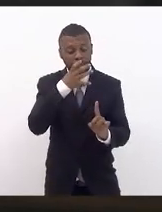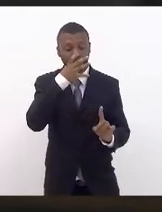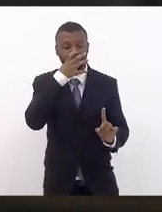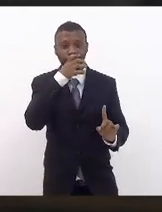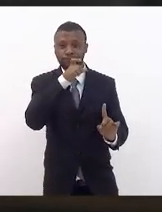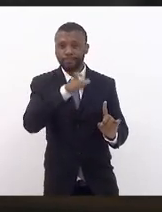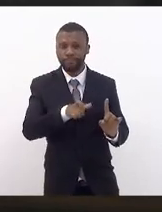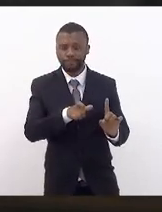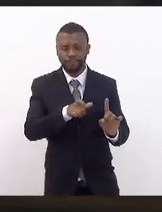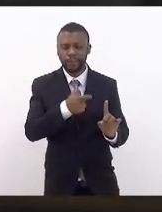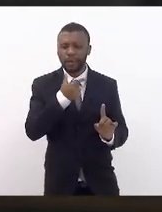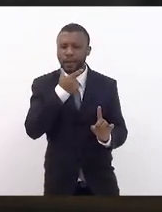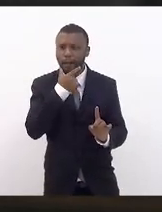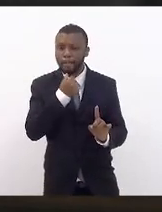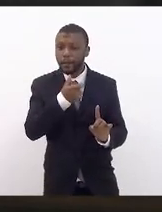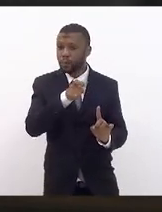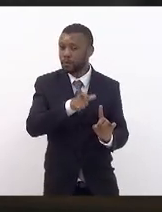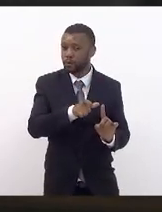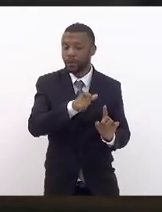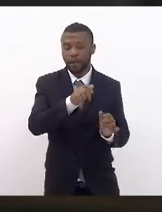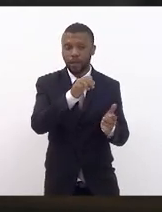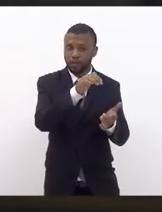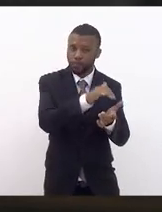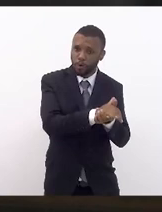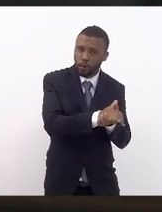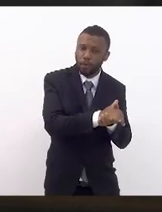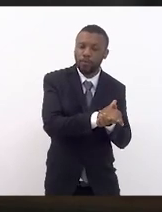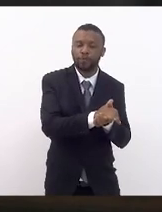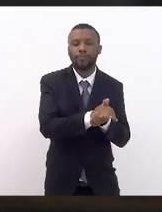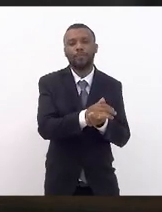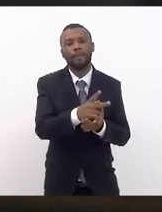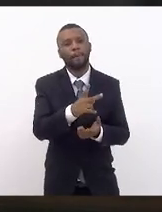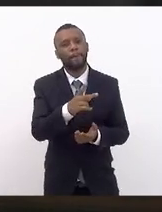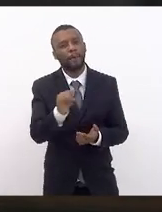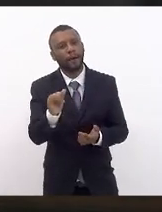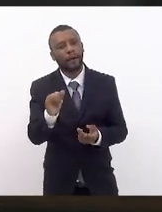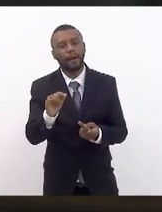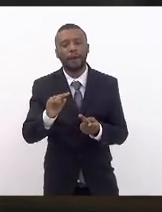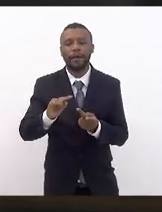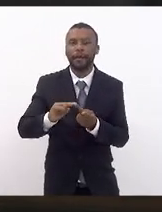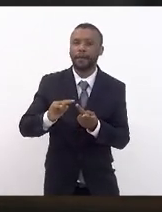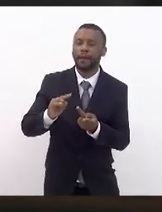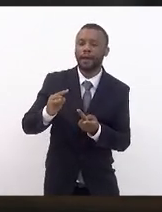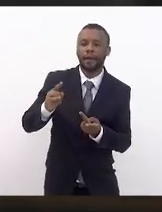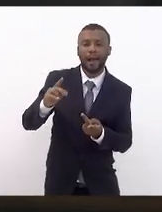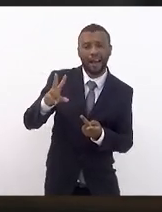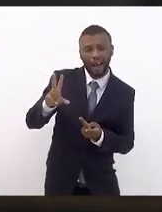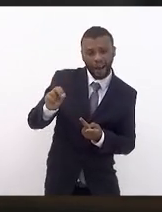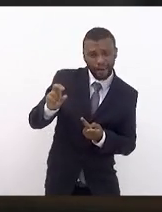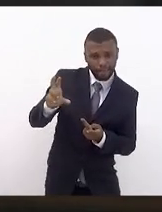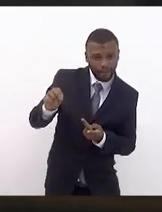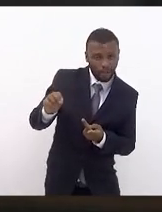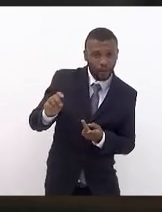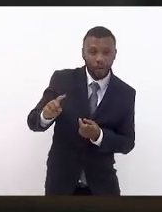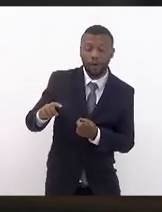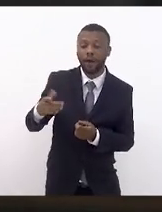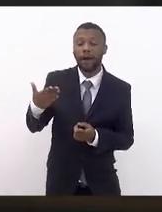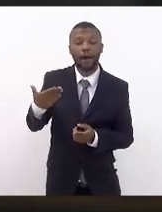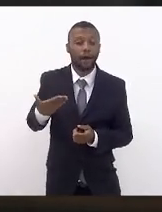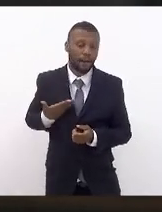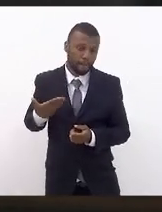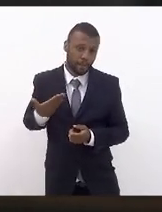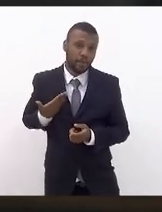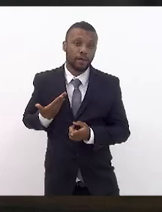esposo, pai, avô e amigo, mas também pelos excelentes serviços prestados